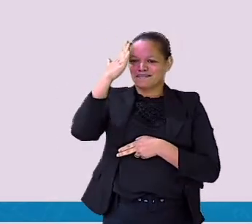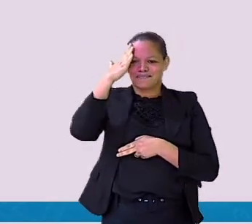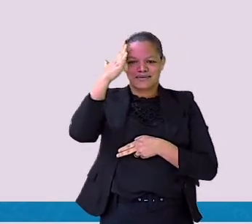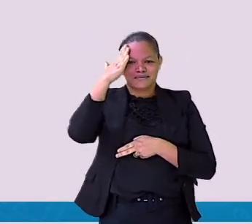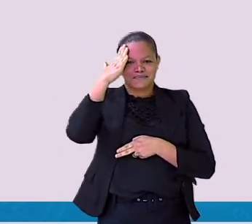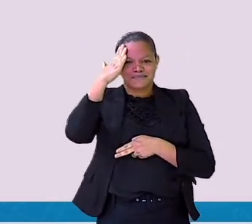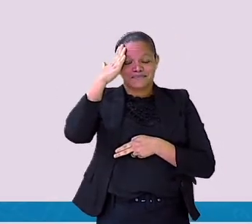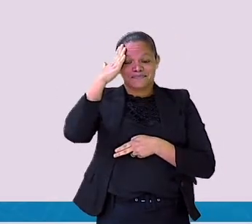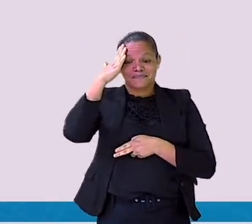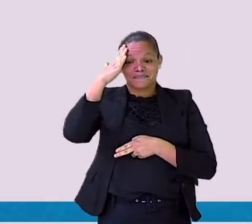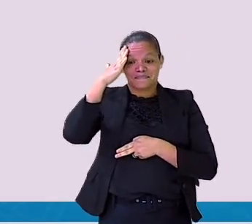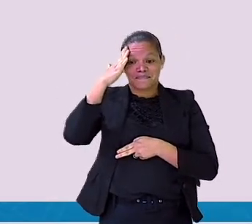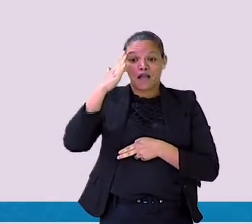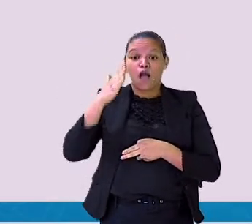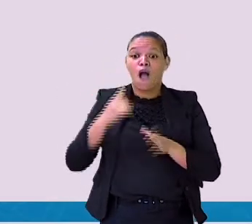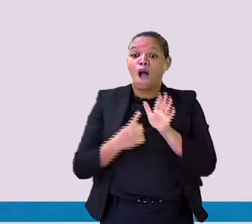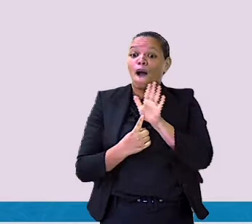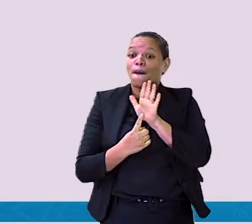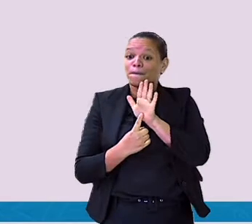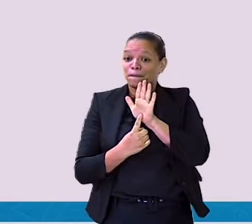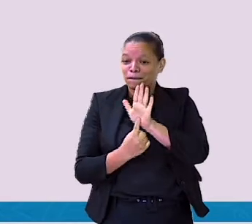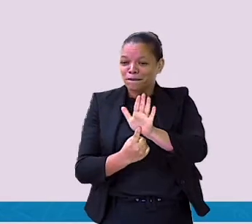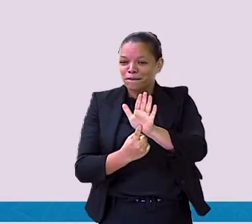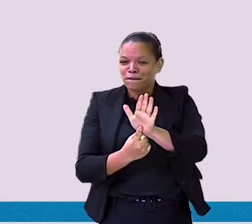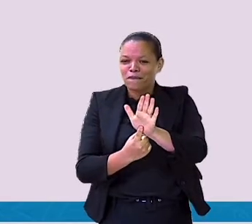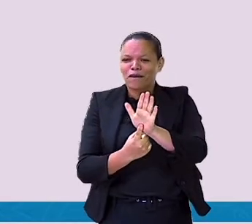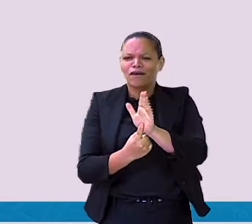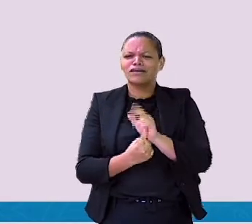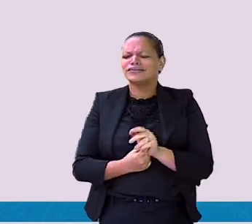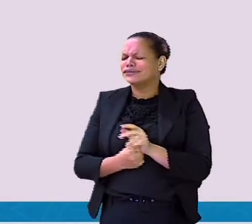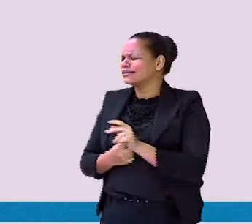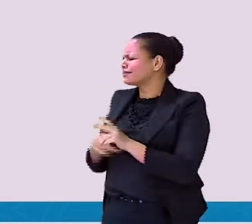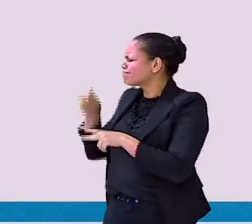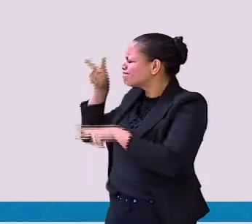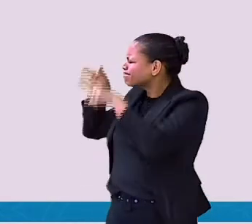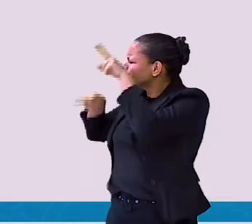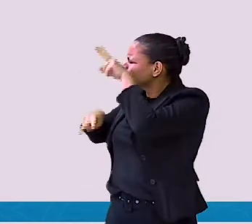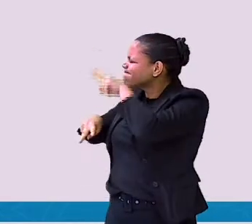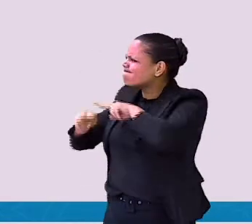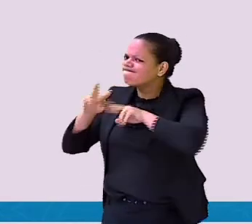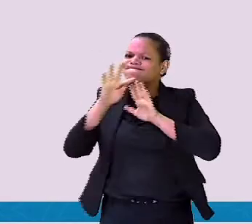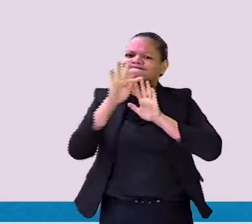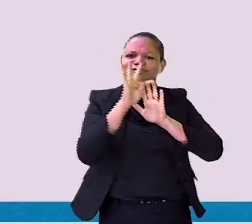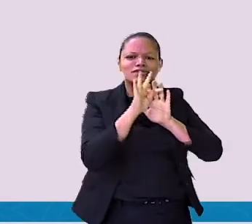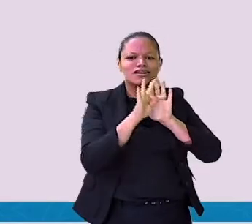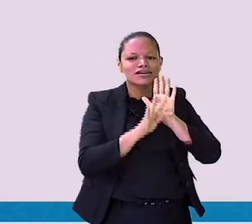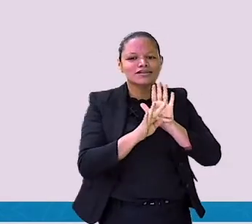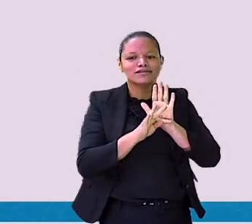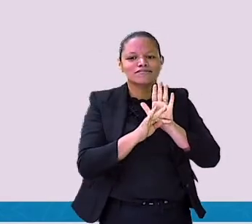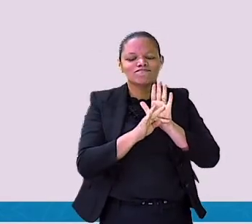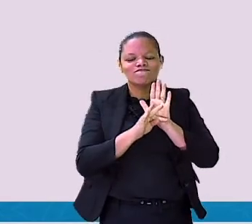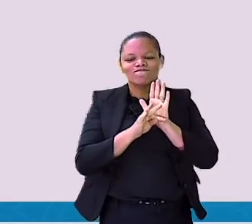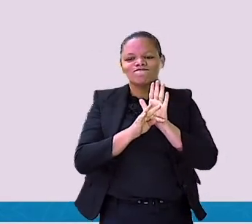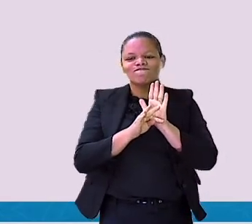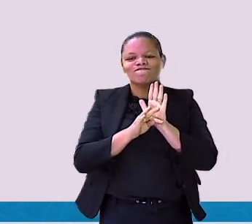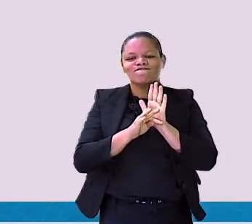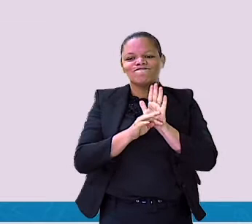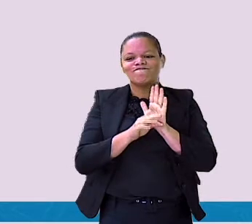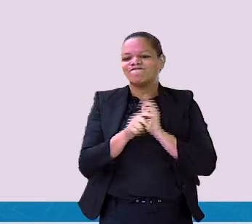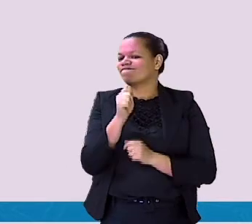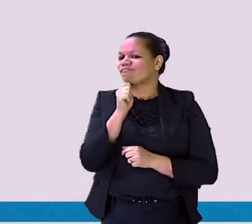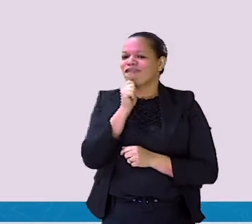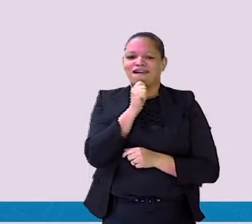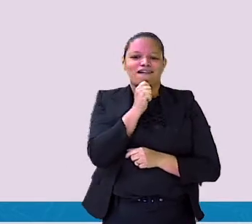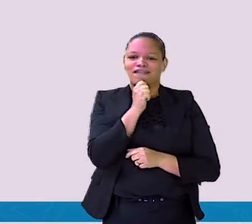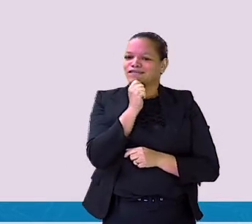mesmo. Lá na figura até você vê ele tentando ler, né? Mas o texto lá fala que o burro ainda não